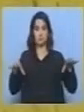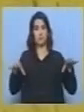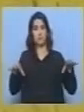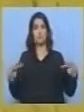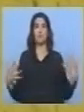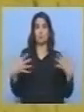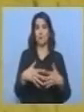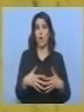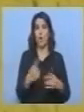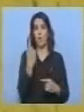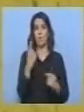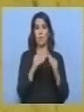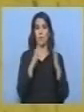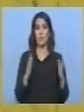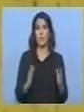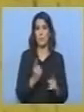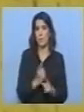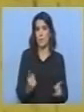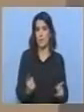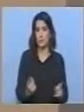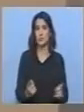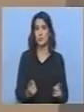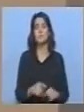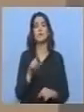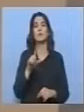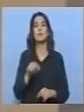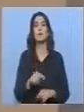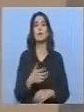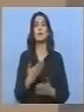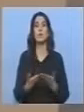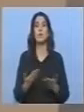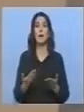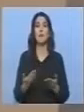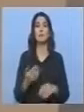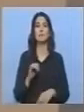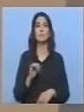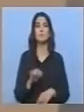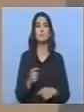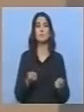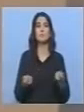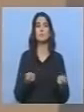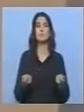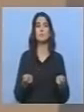a criação da universidade. Naturalmente que também aquilo que representa do ponto de vista